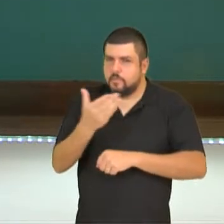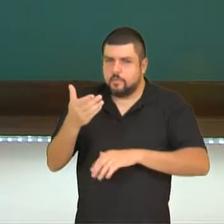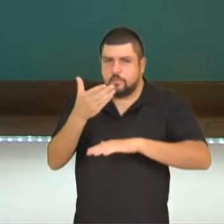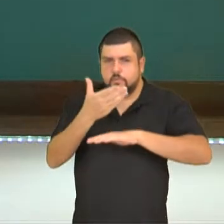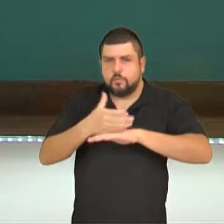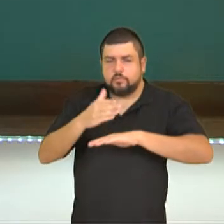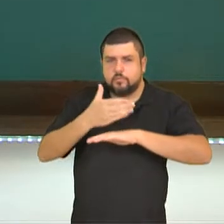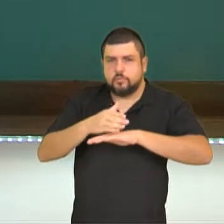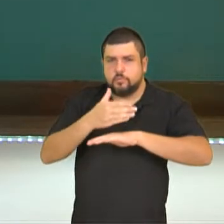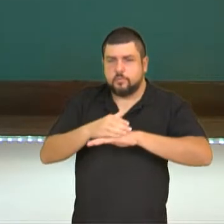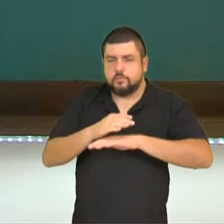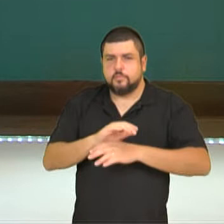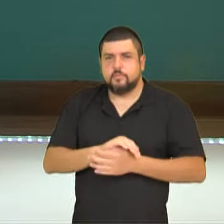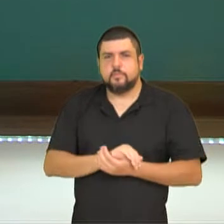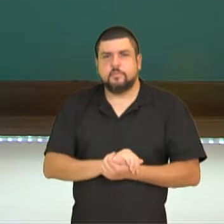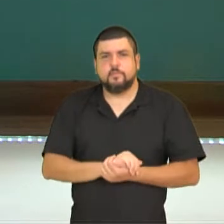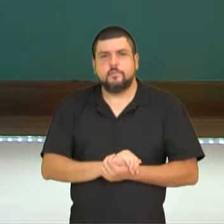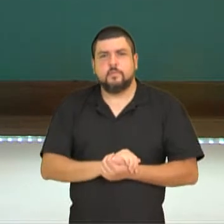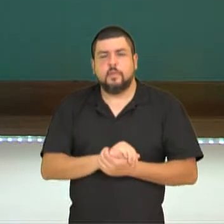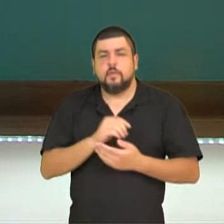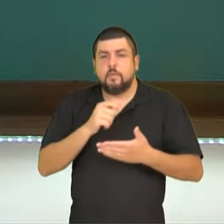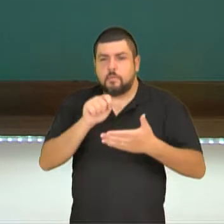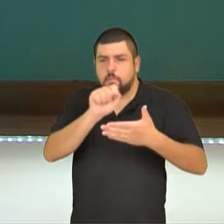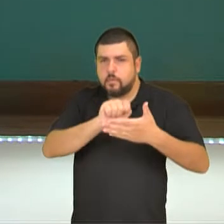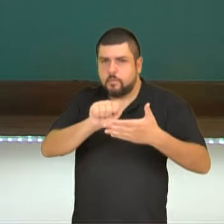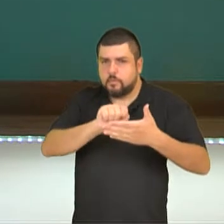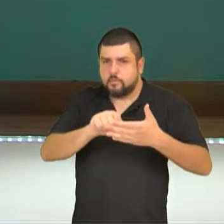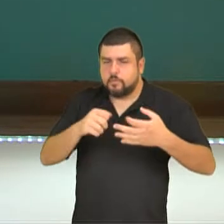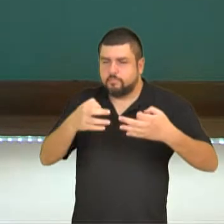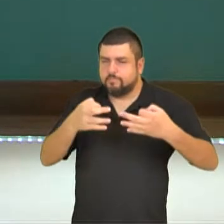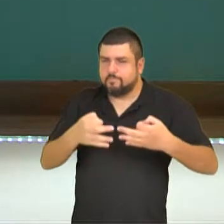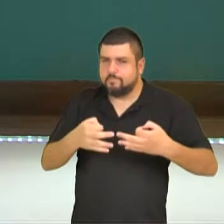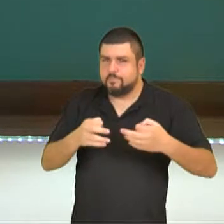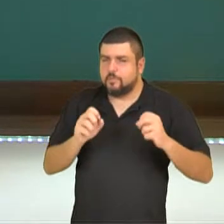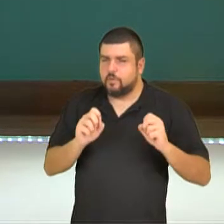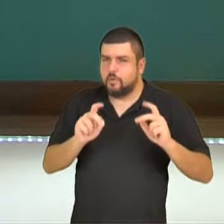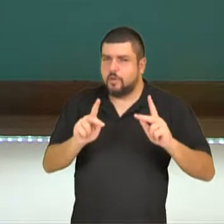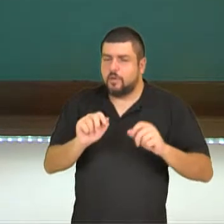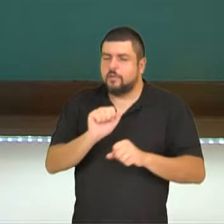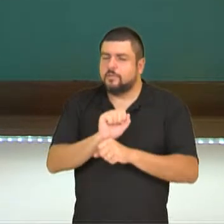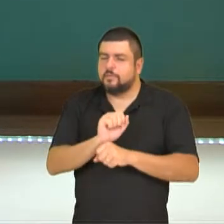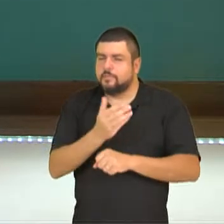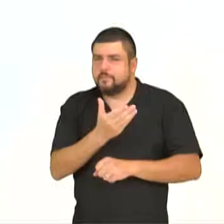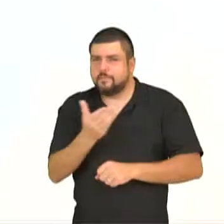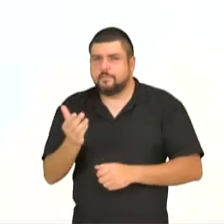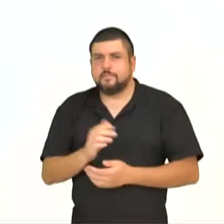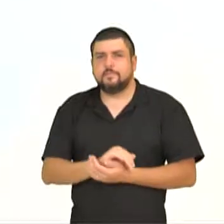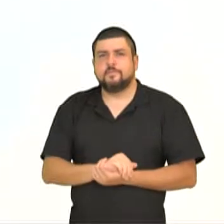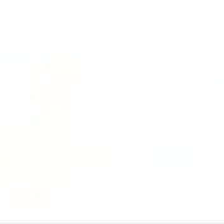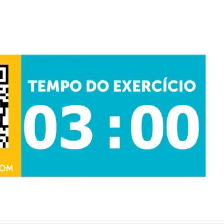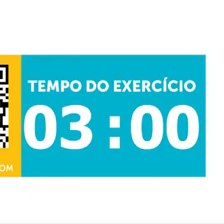pronome sujeito, condicional irregulares, tá? Espero vocês!